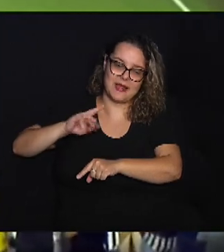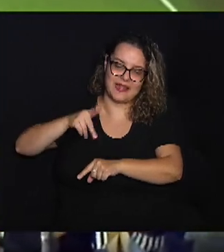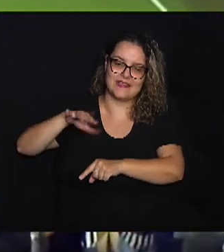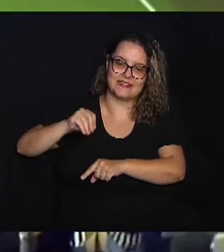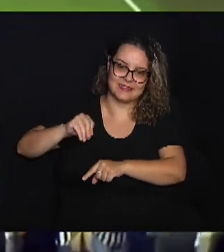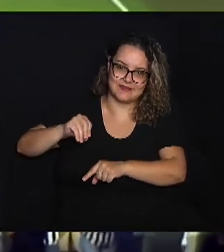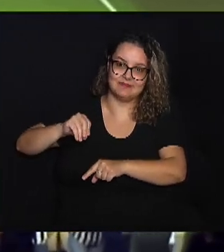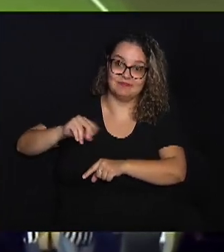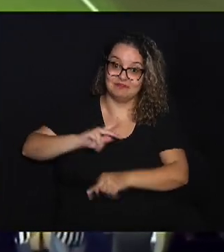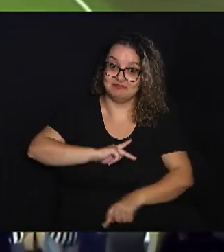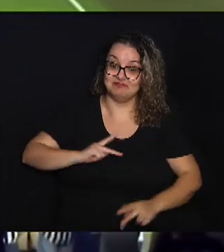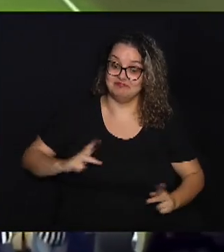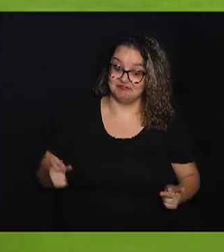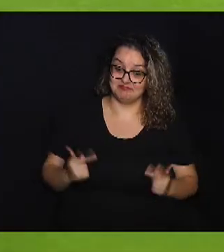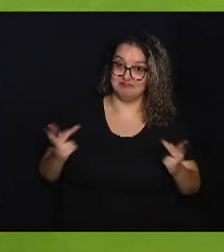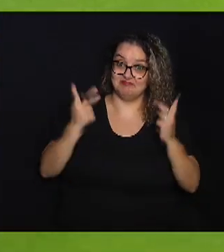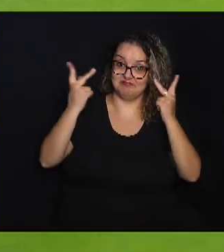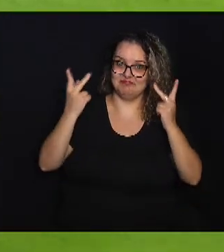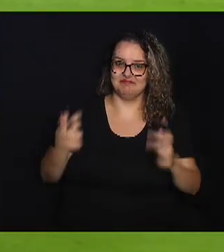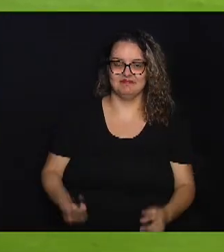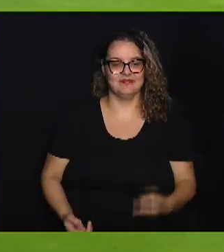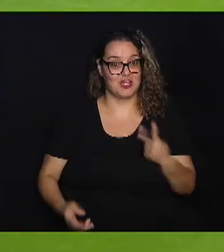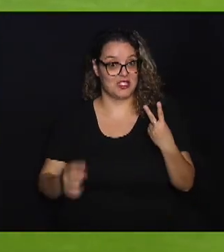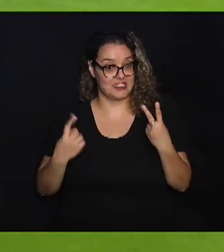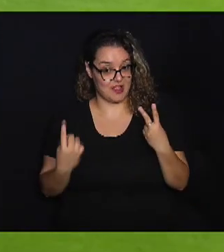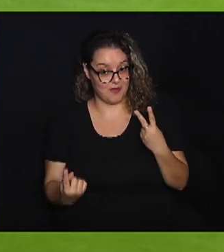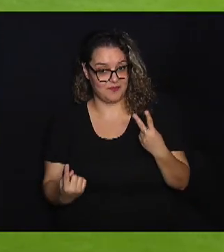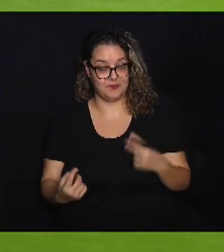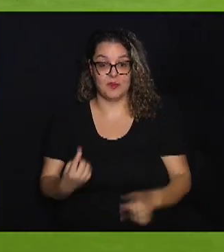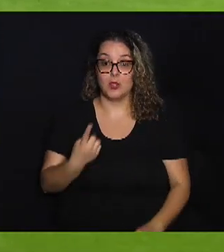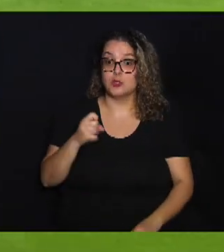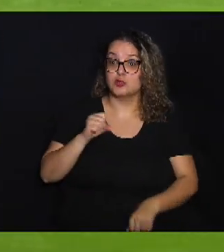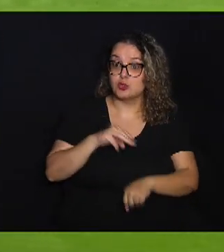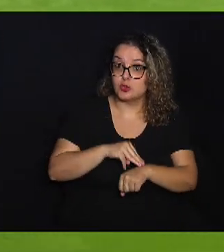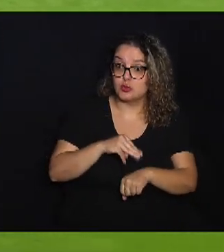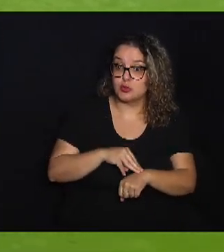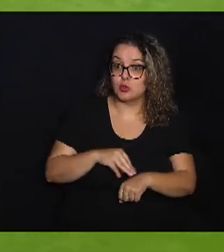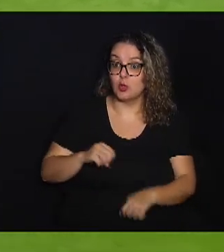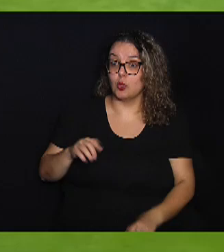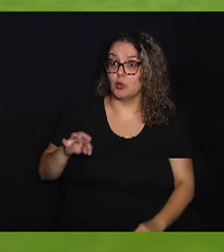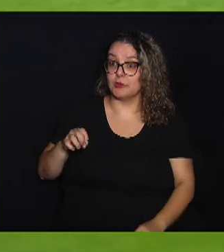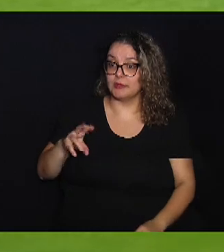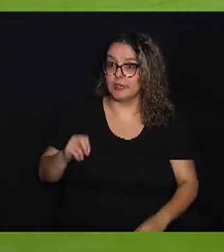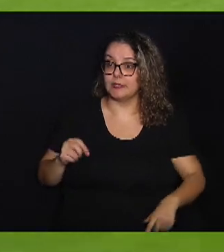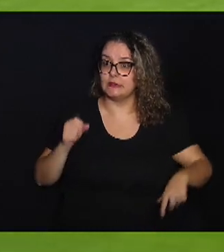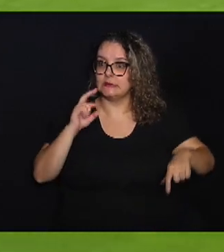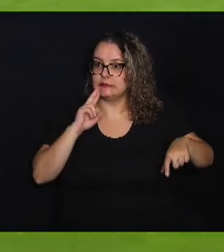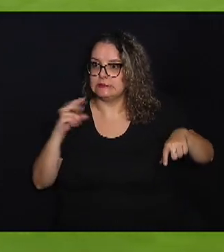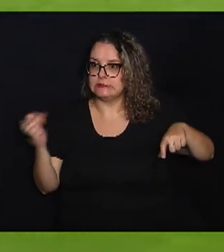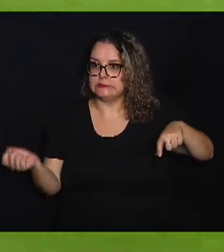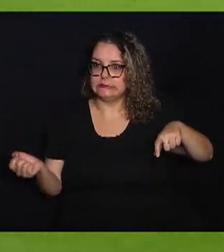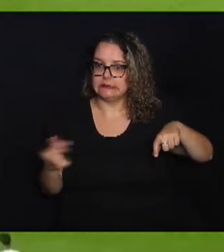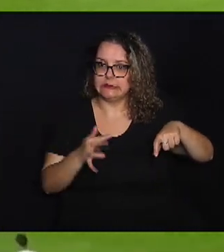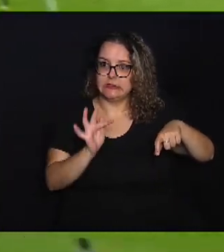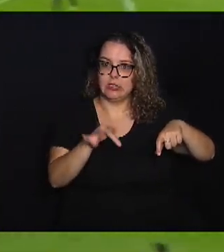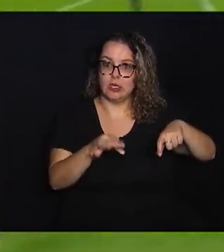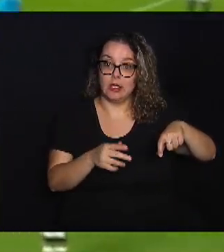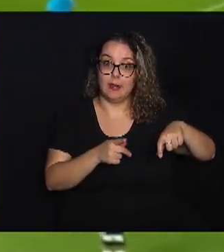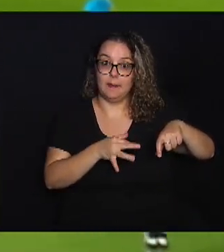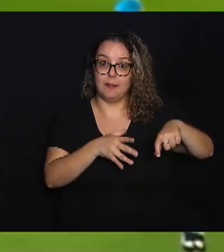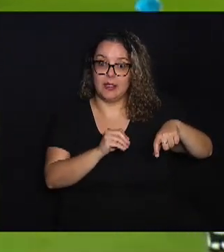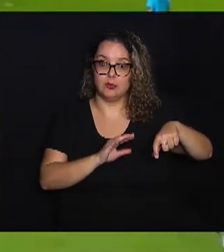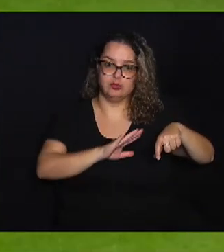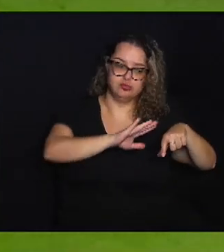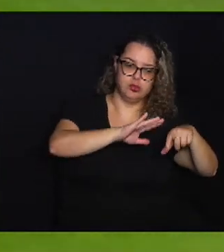Ponte Viva, 2-1. Aos 18 minutos, Otero respondeu nesta finalização e Pedro Rocha mandou